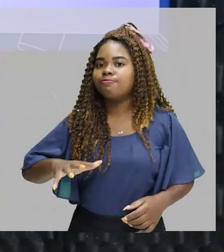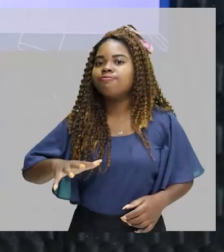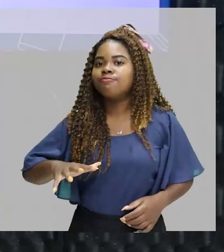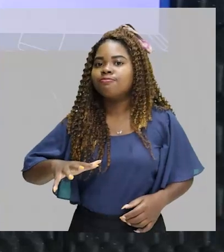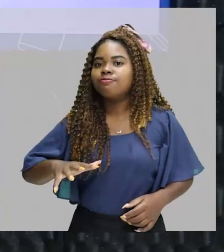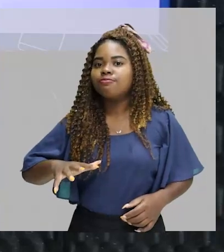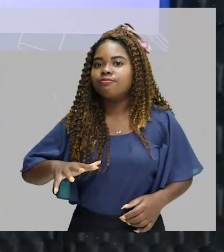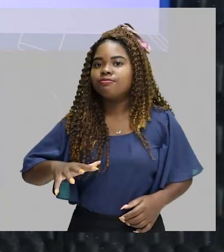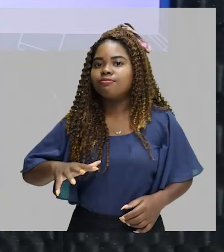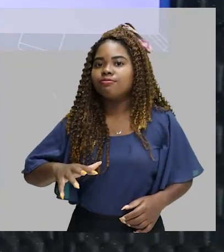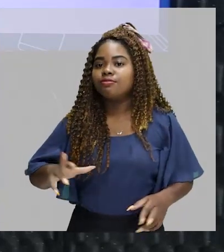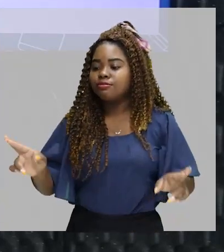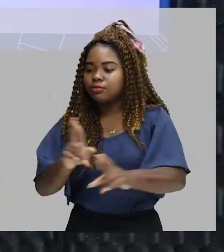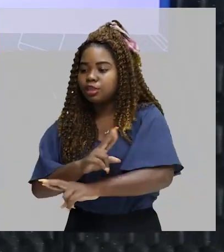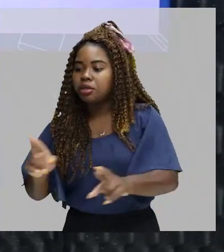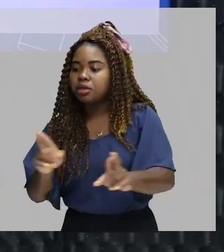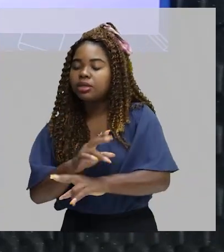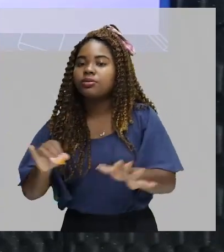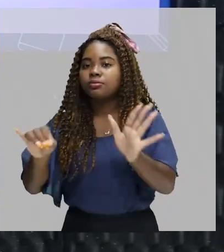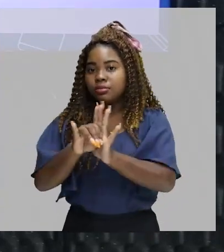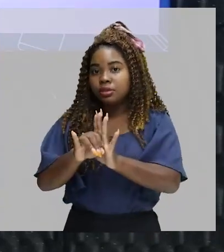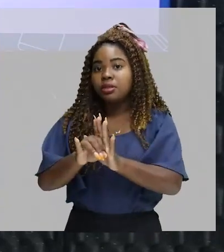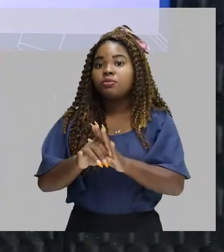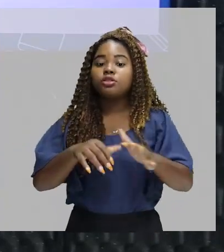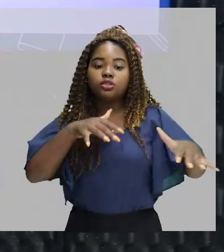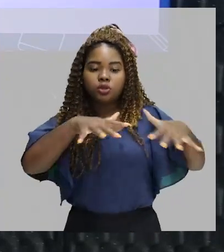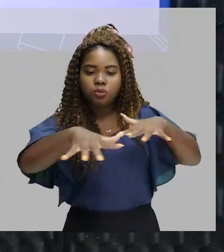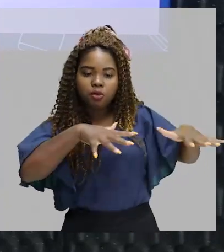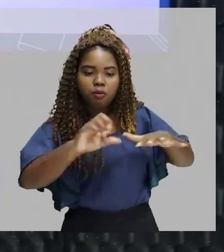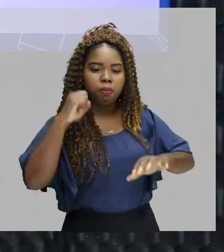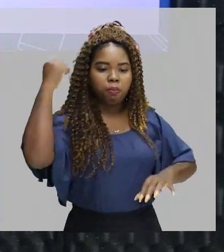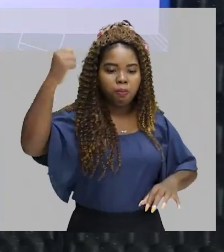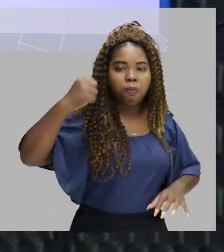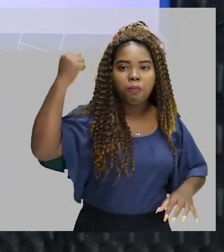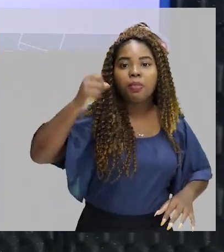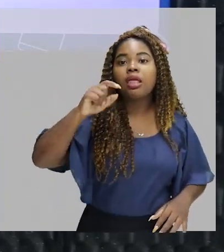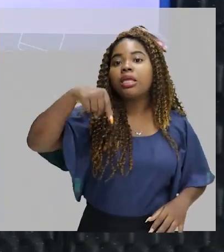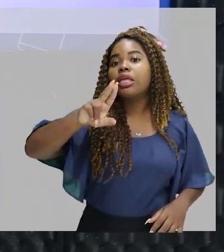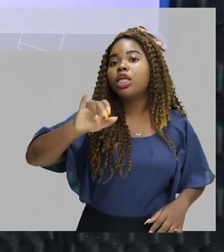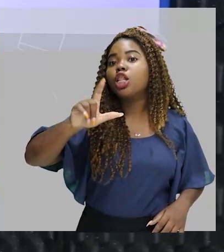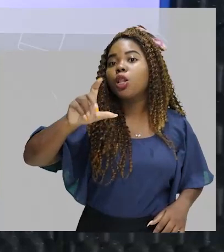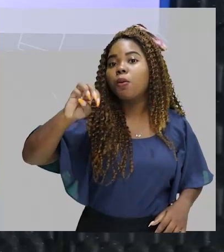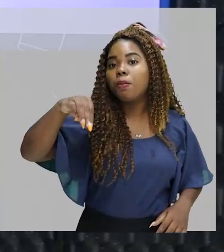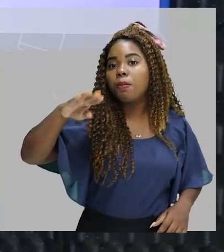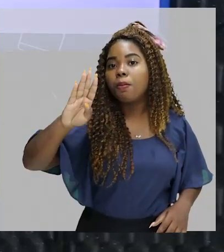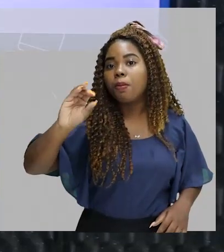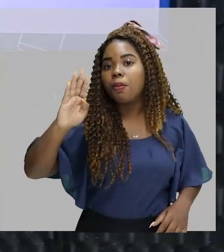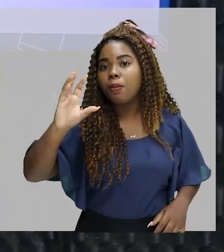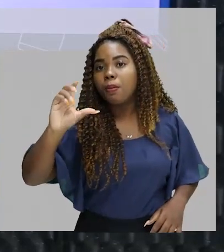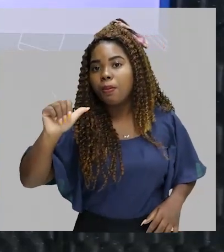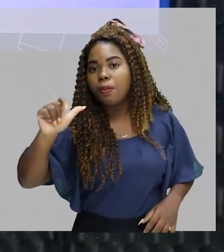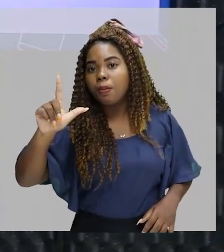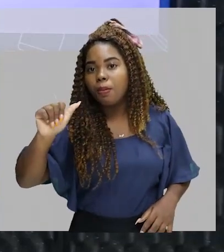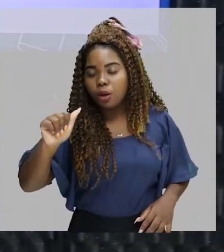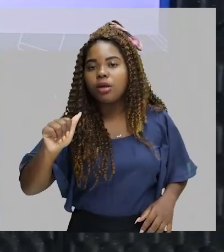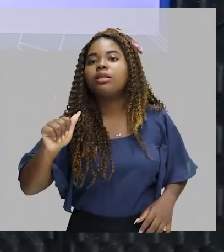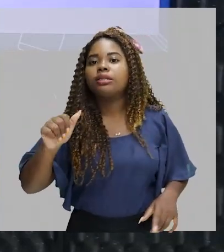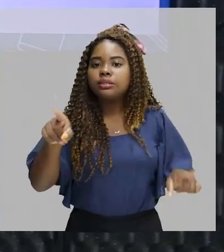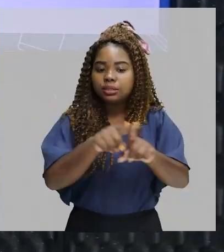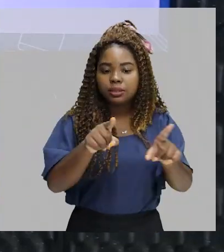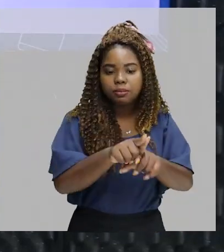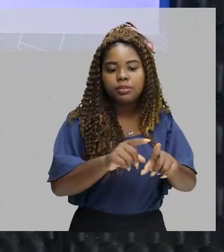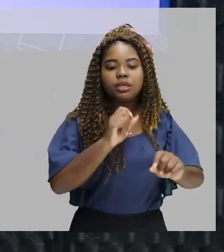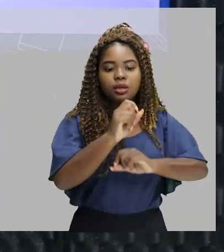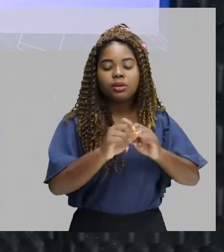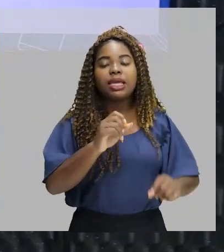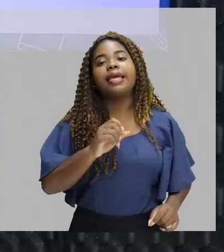isso que o movimento quilombola é chamado de movimento étnico-territorial, porque o território também integra para eles a